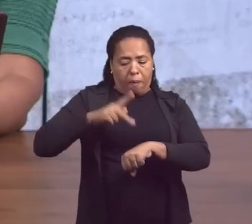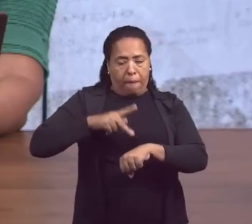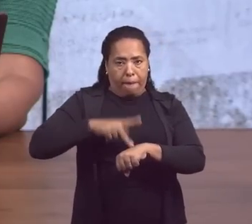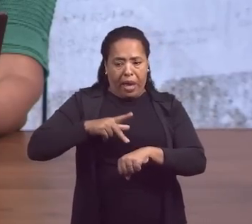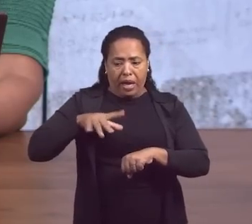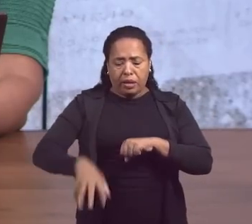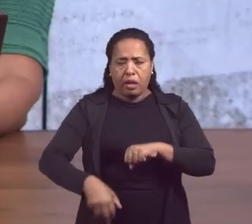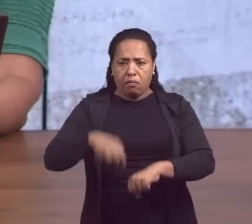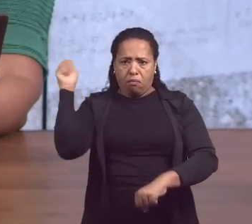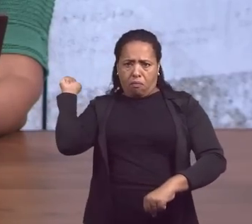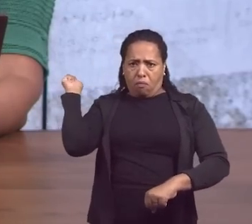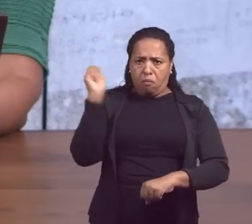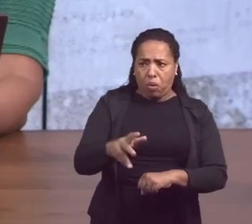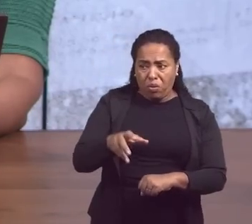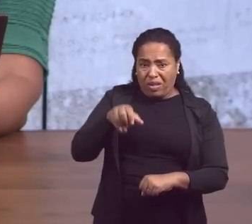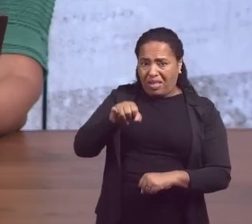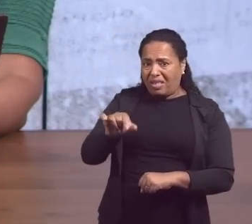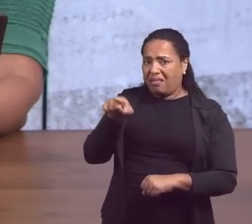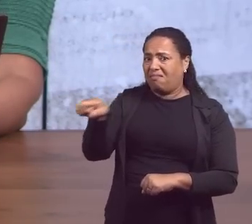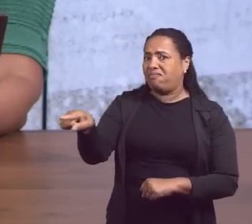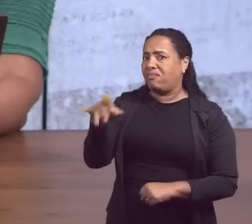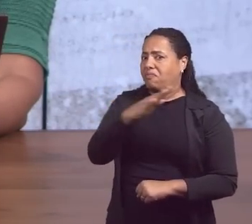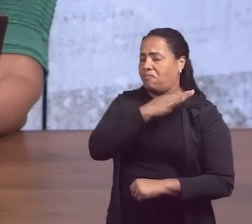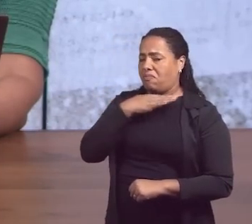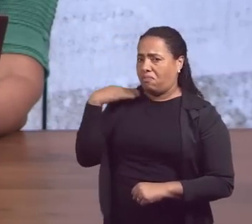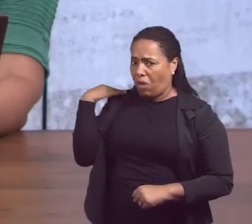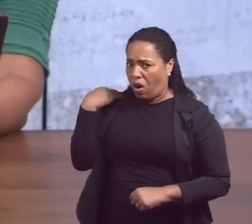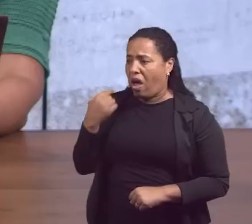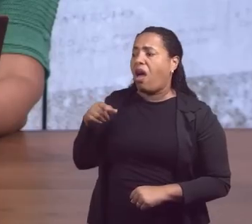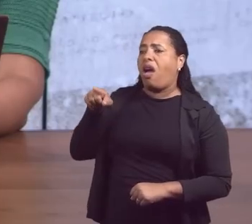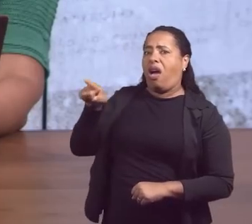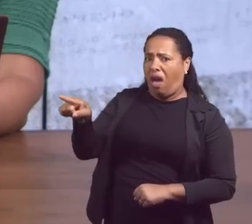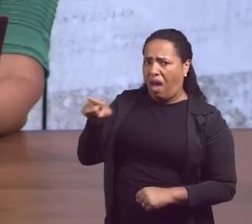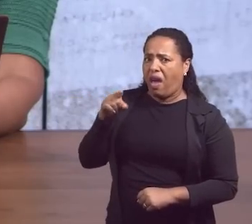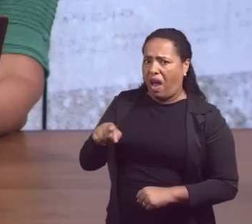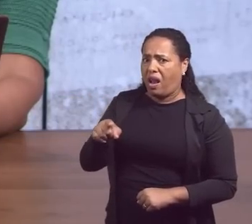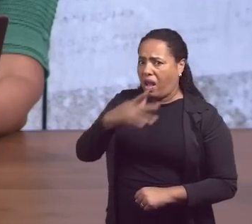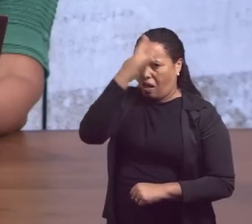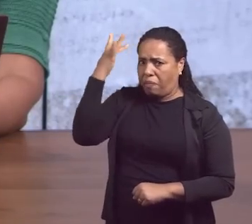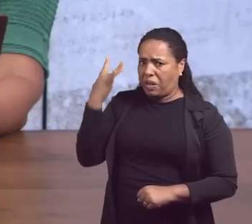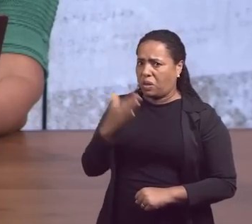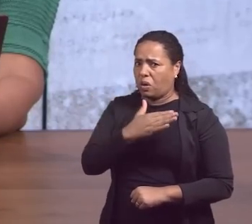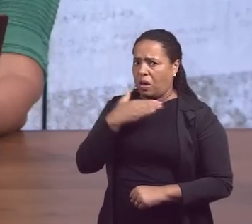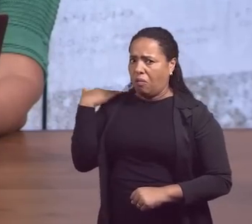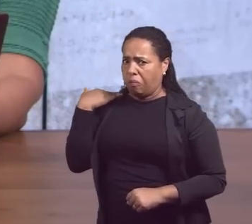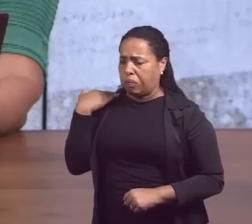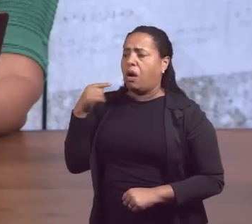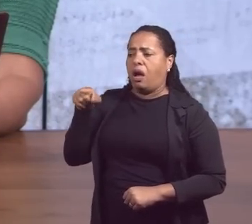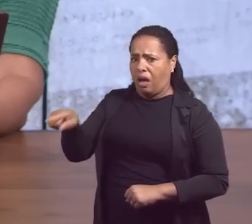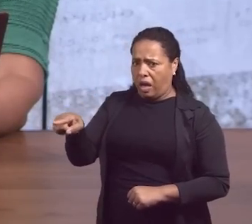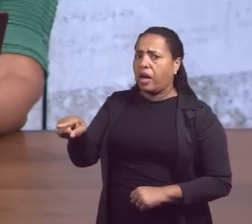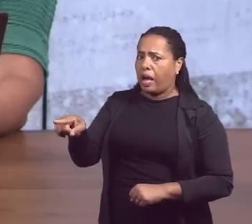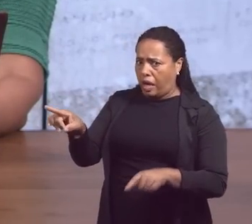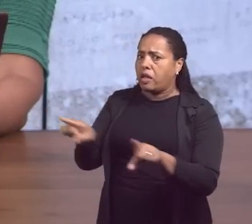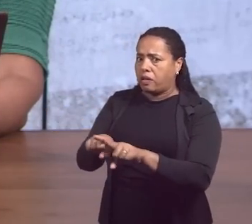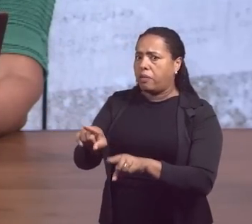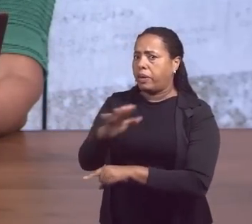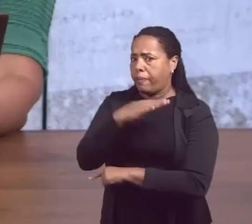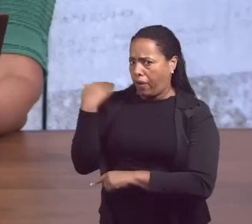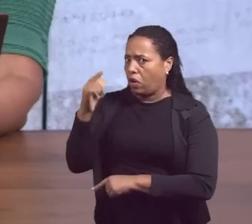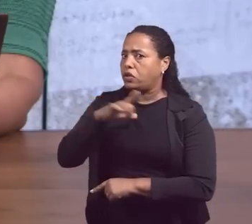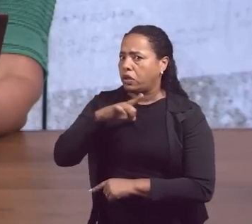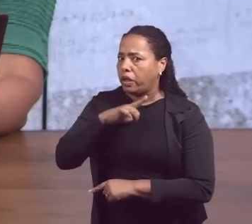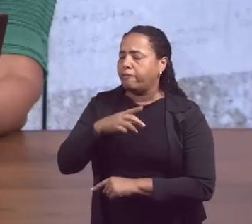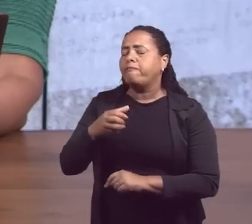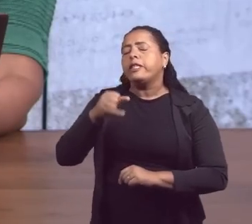de que possa morrer, e ela morrer, homicida é, certamente o homicida morrerá. ou se a ferir